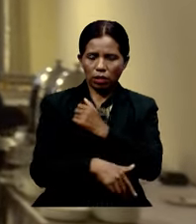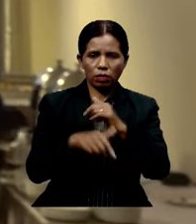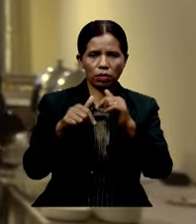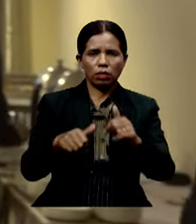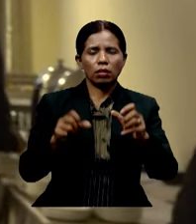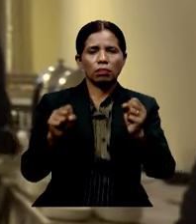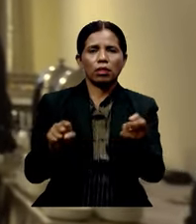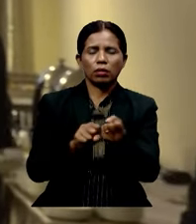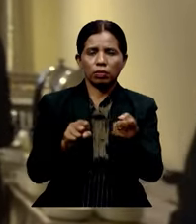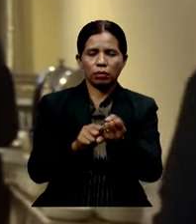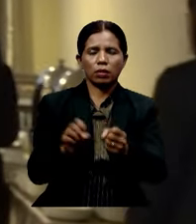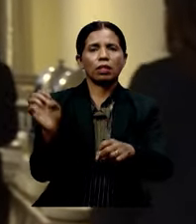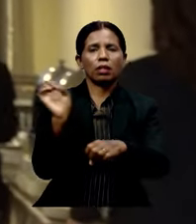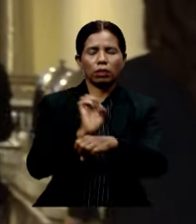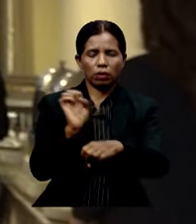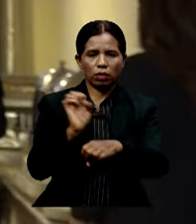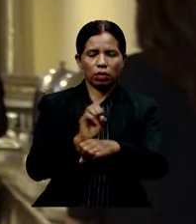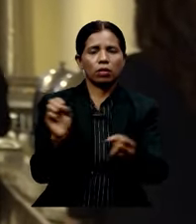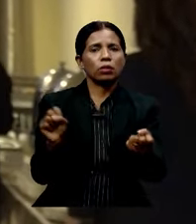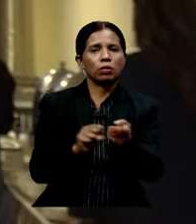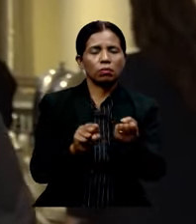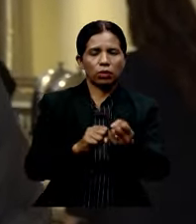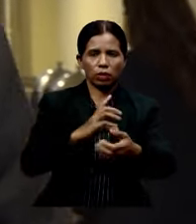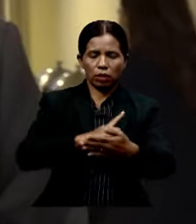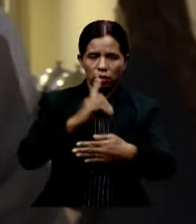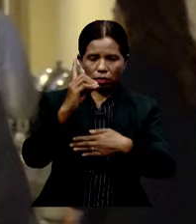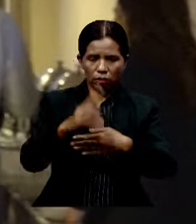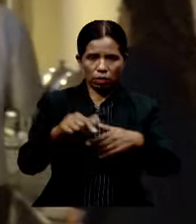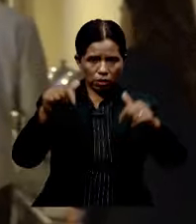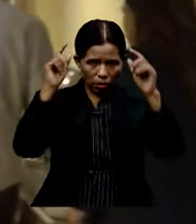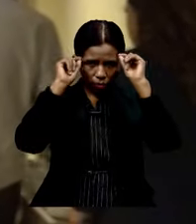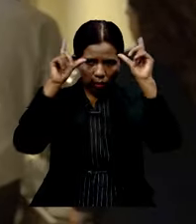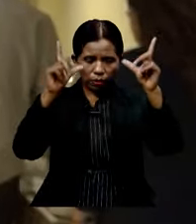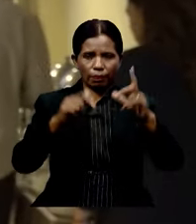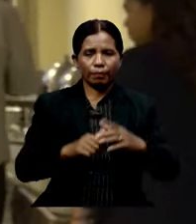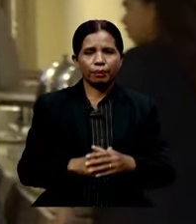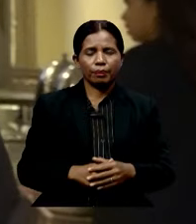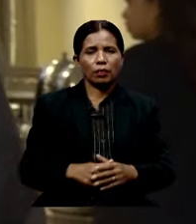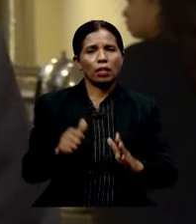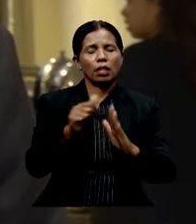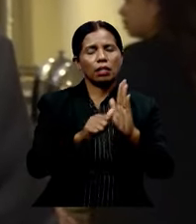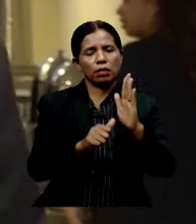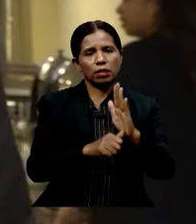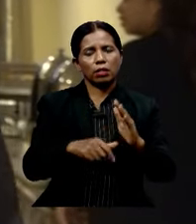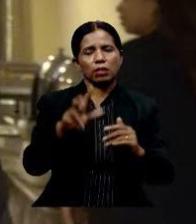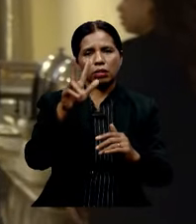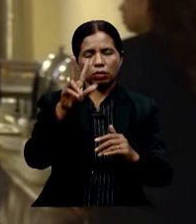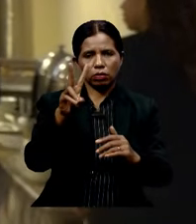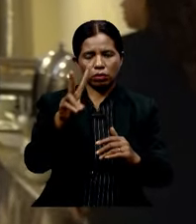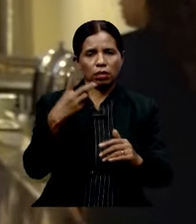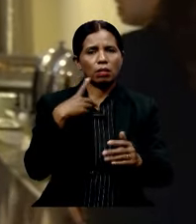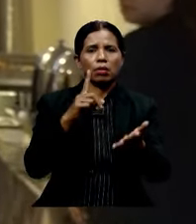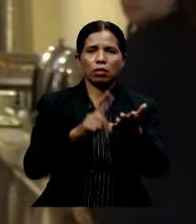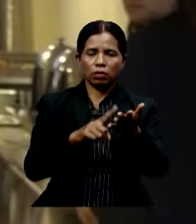bele suporta economia suporta desenvolvimento e a Timor Leste. Agenda segundo capon segundo ne beca me